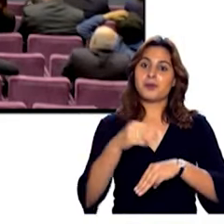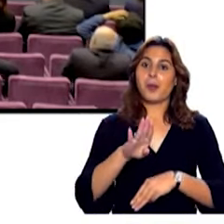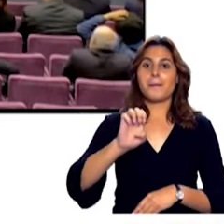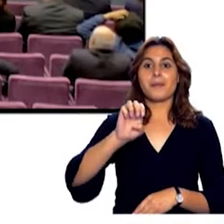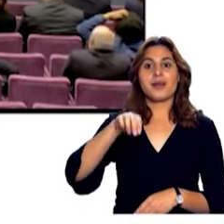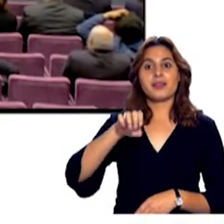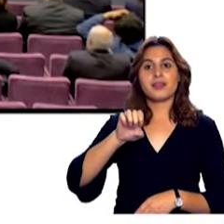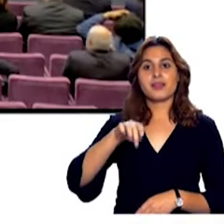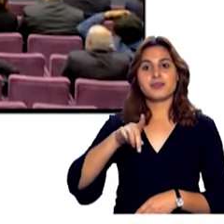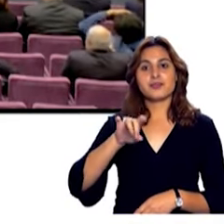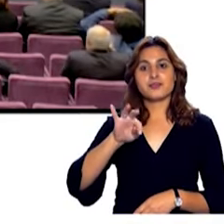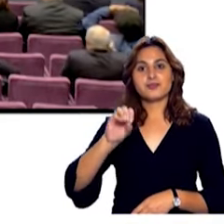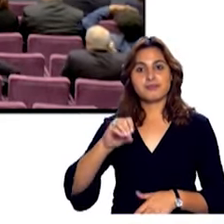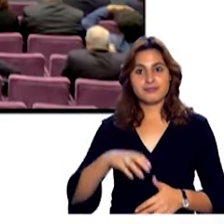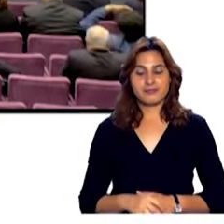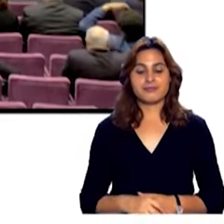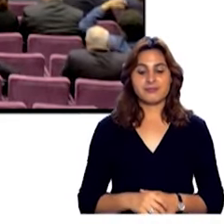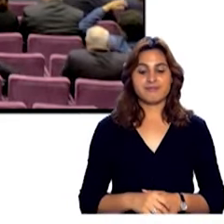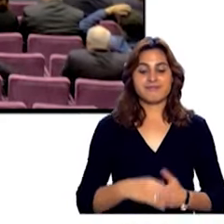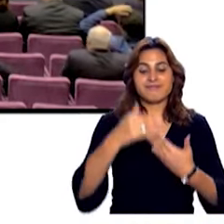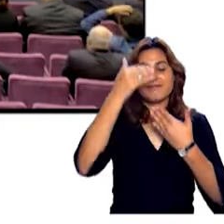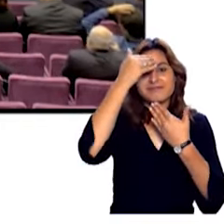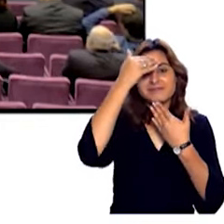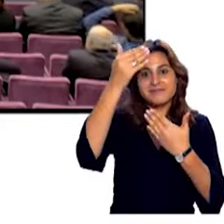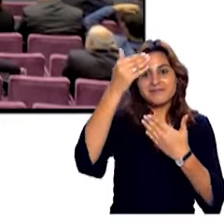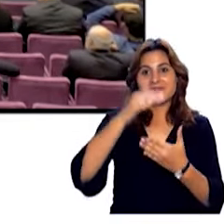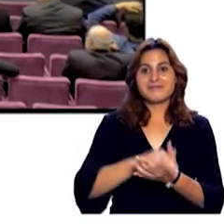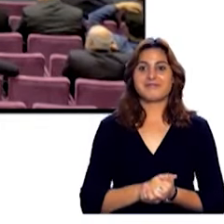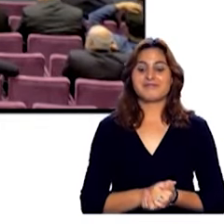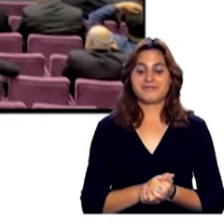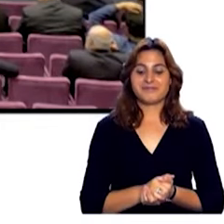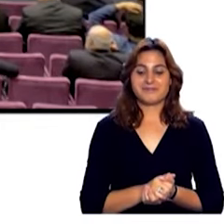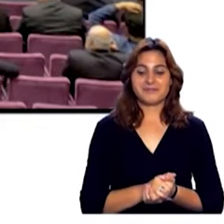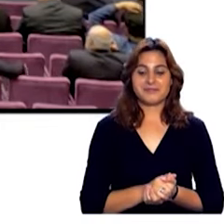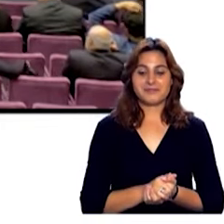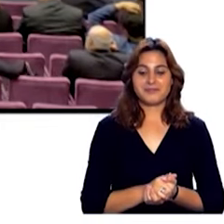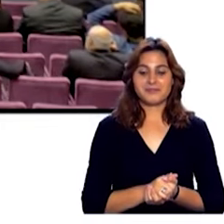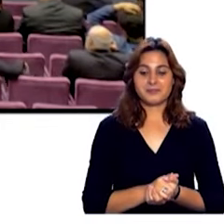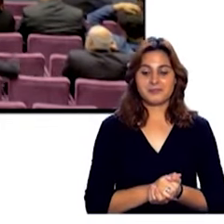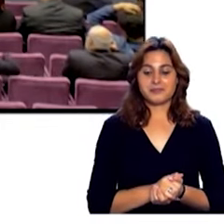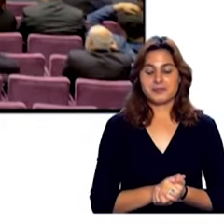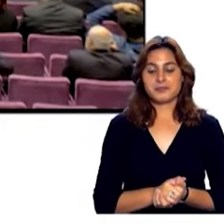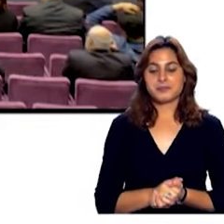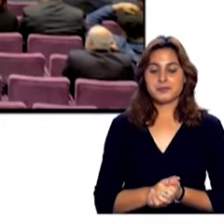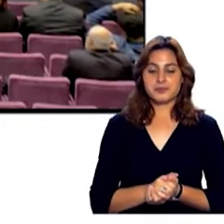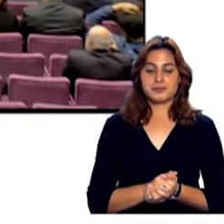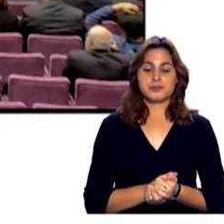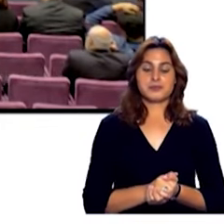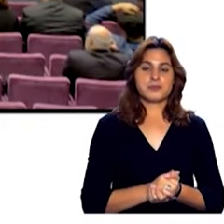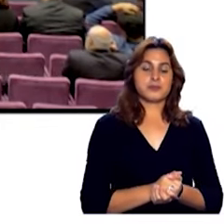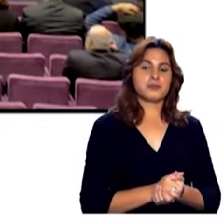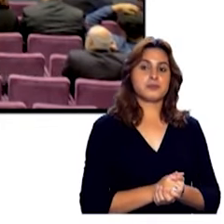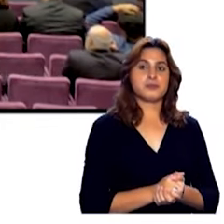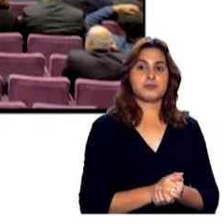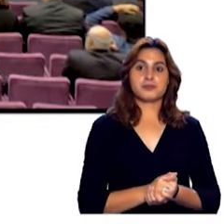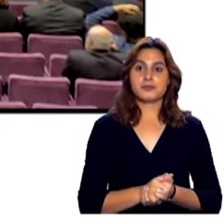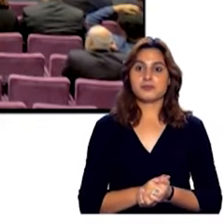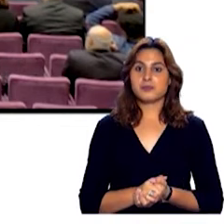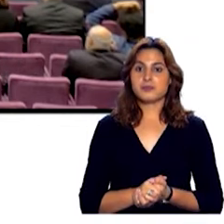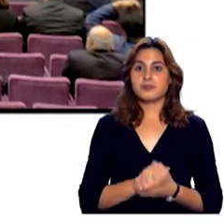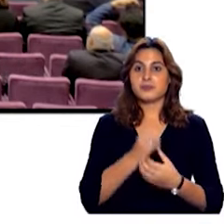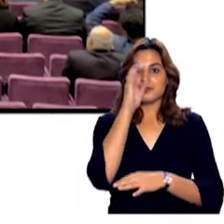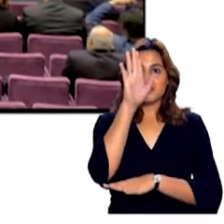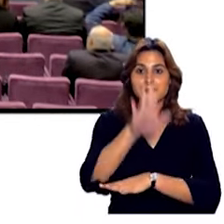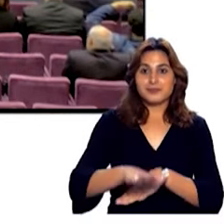Gonçalves Obrigado mestre que tá ligado não aqui boa tarde